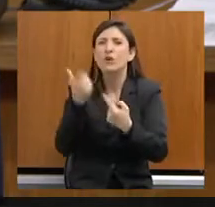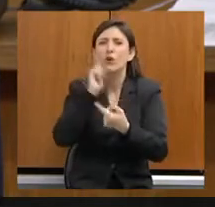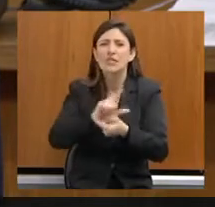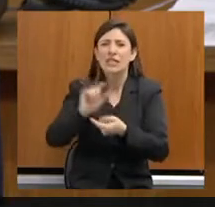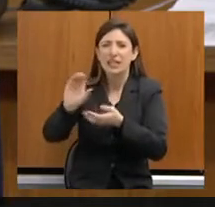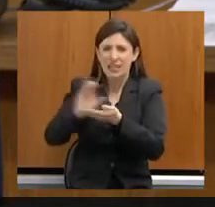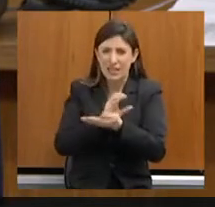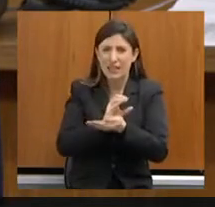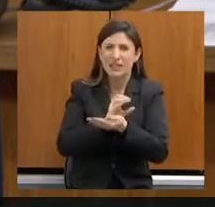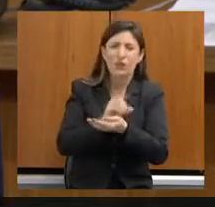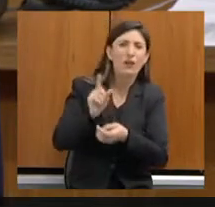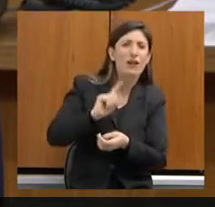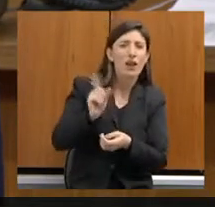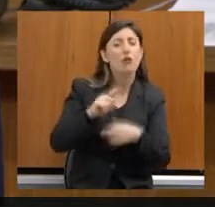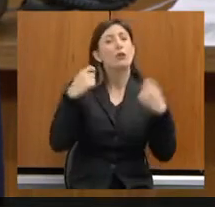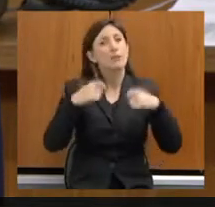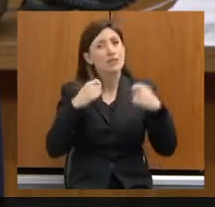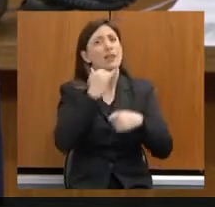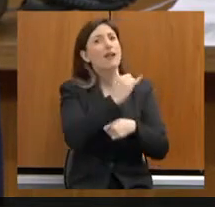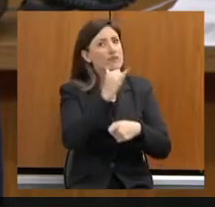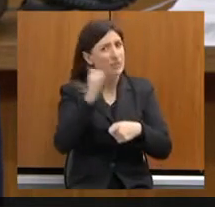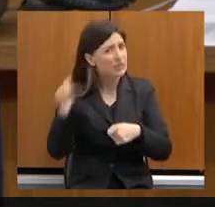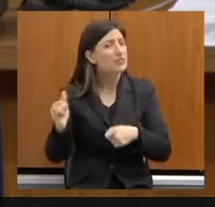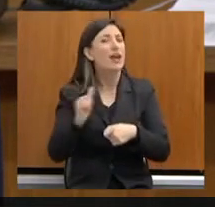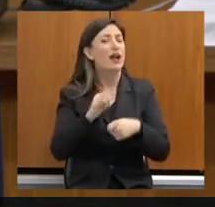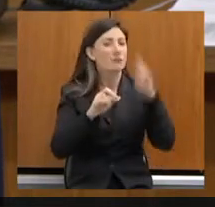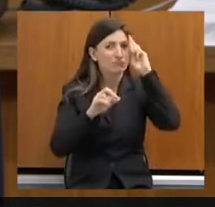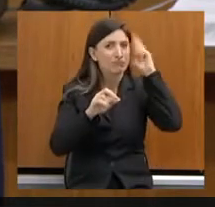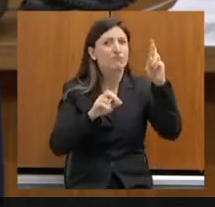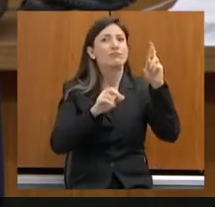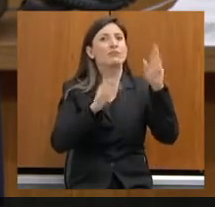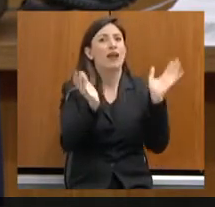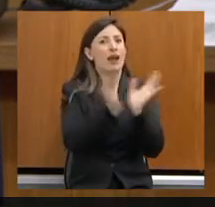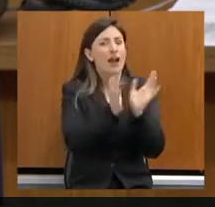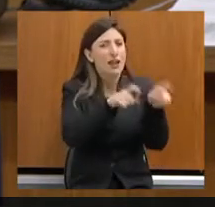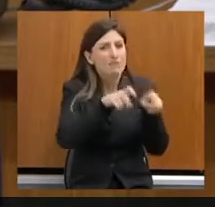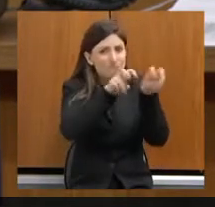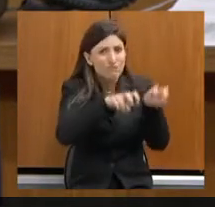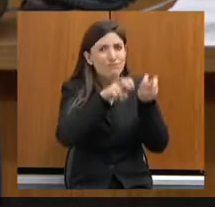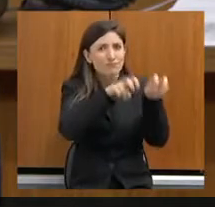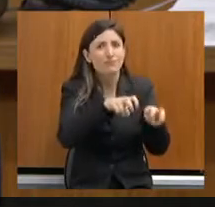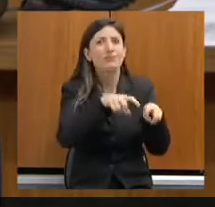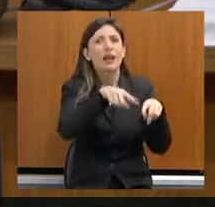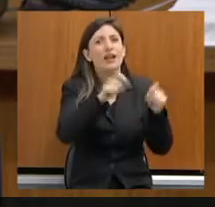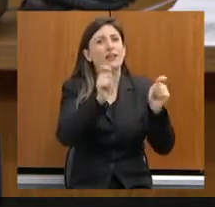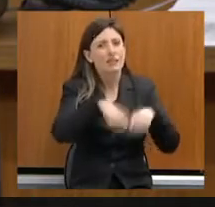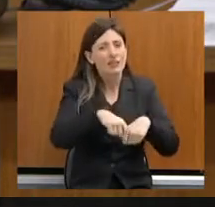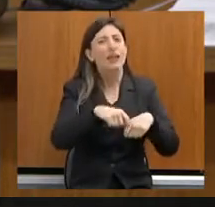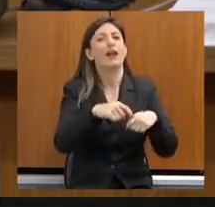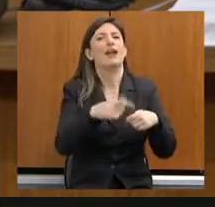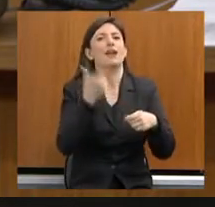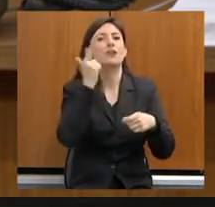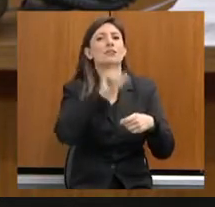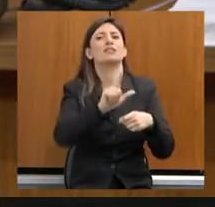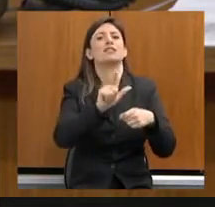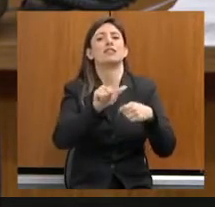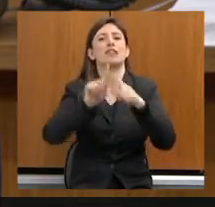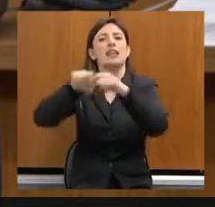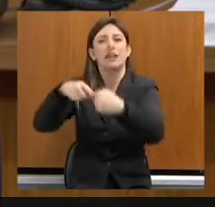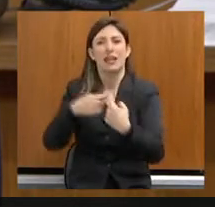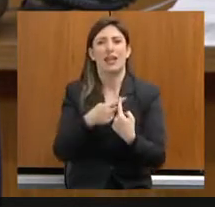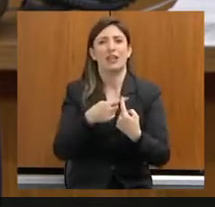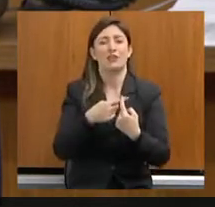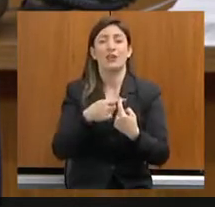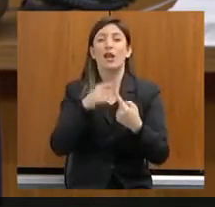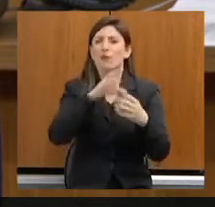possam podem acessar o crédito EA matéria foi atrás dessas pessoas que receberam tipo só 21 fizeram